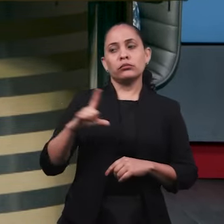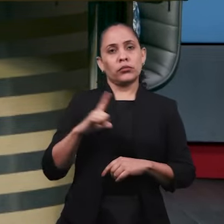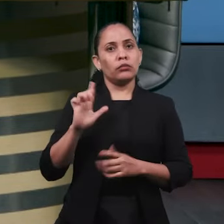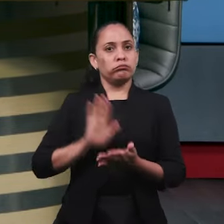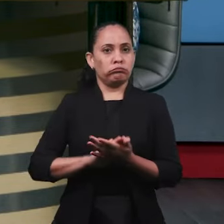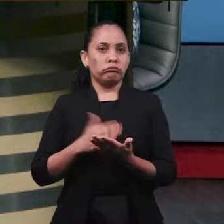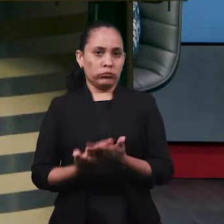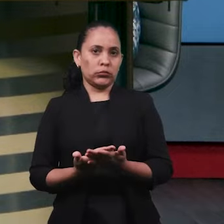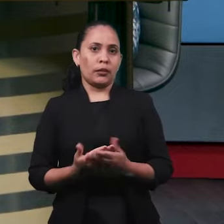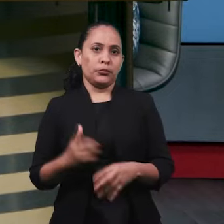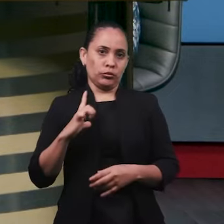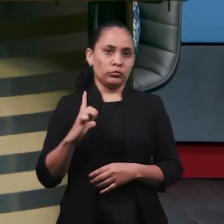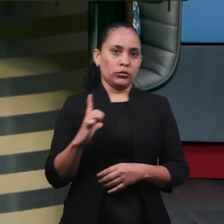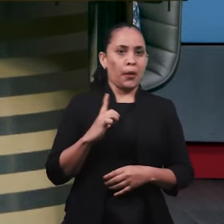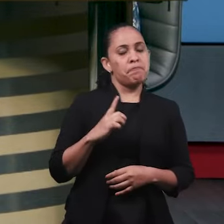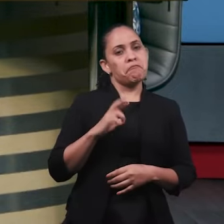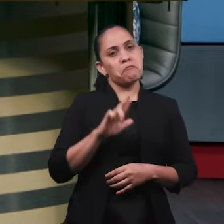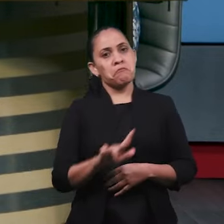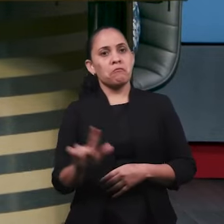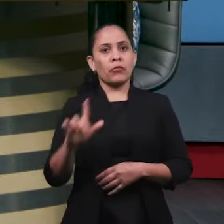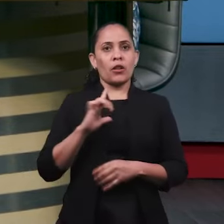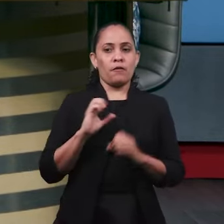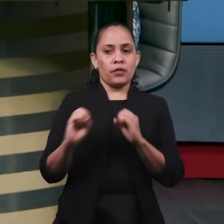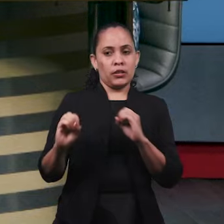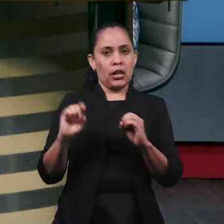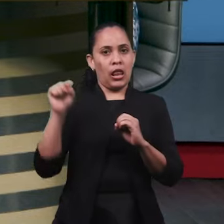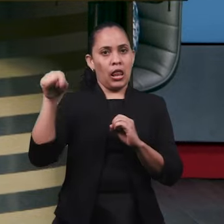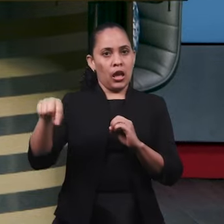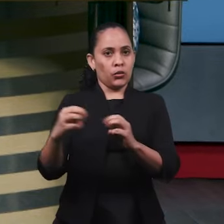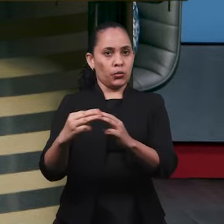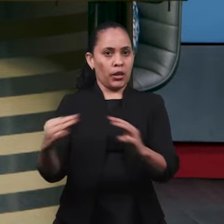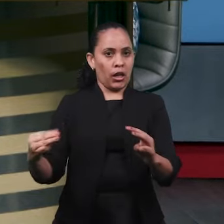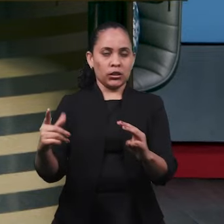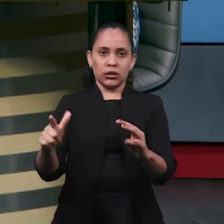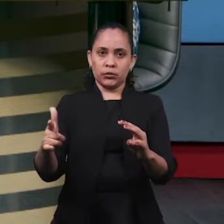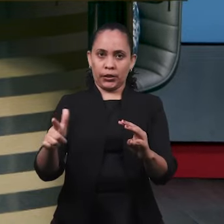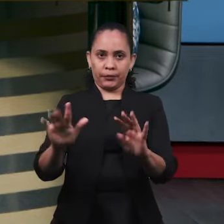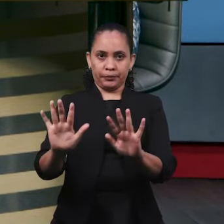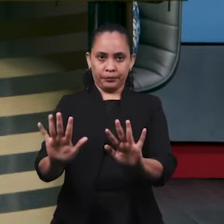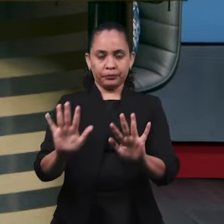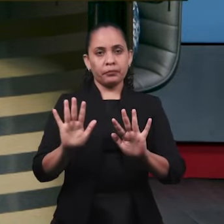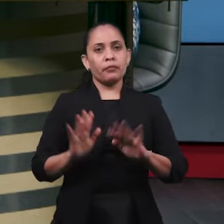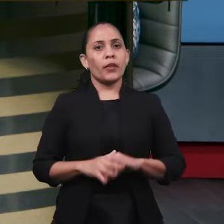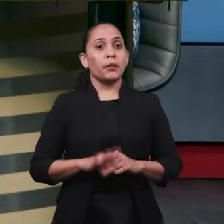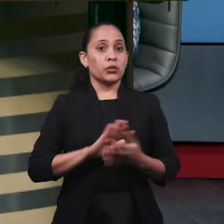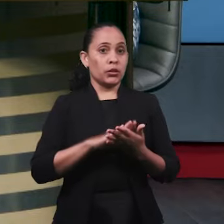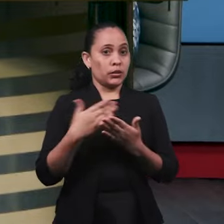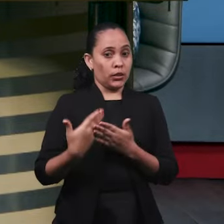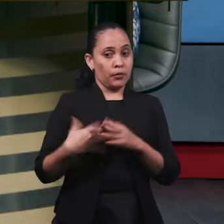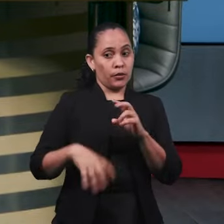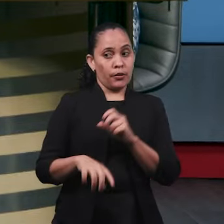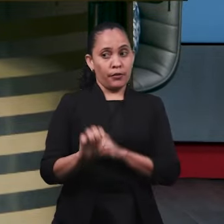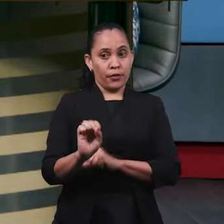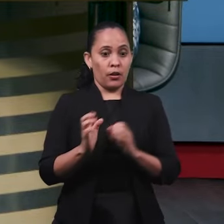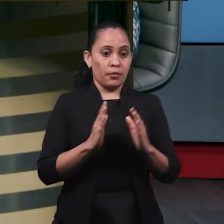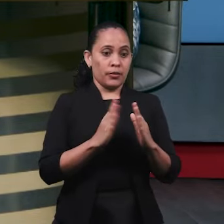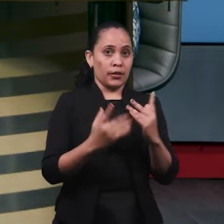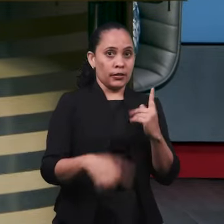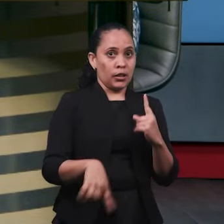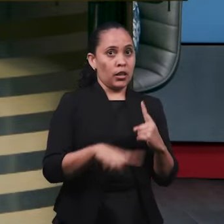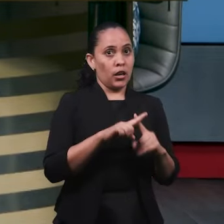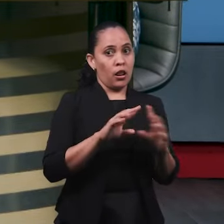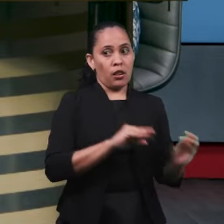existe um intérprete. Sim. Não há uma oficina no Manaim. Mas os intérpretes que se formam nas